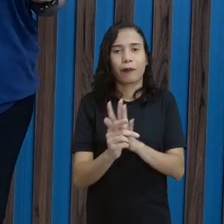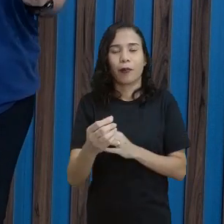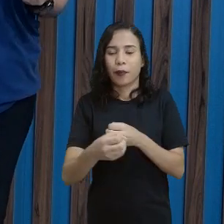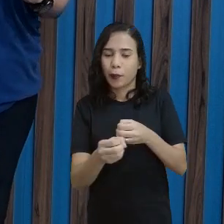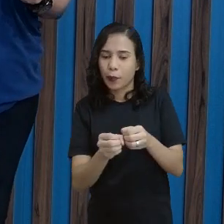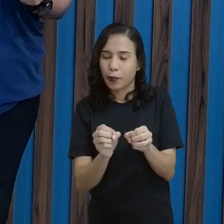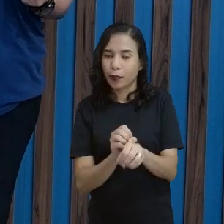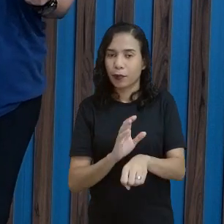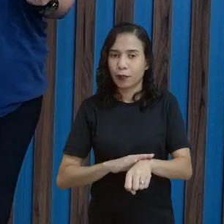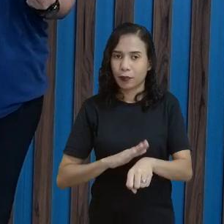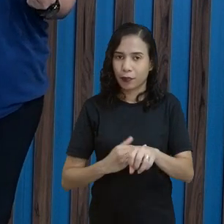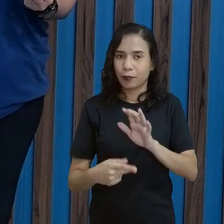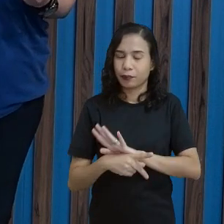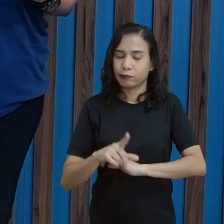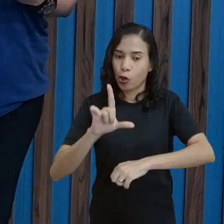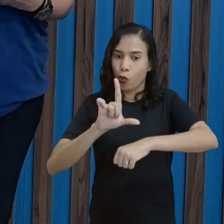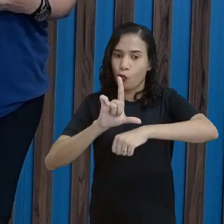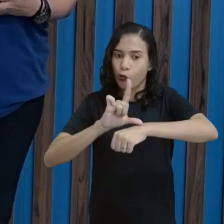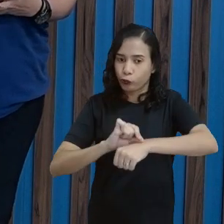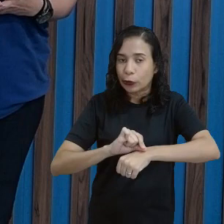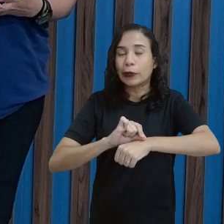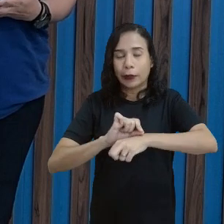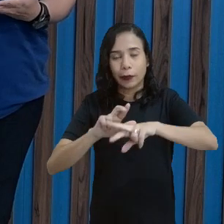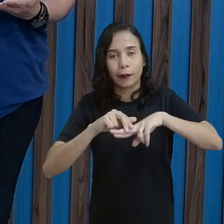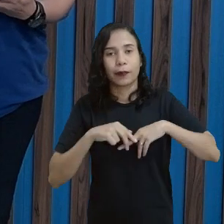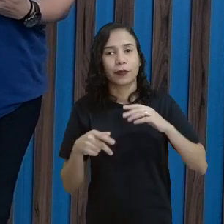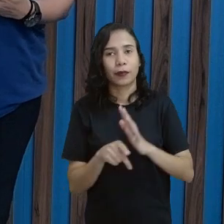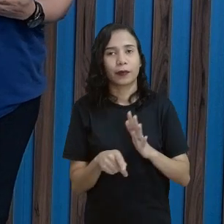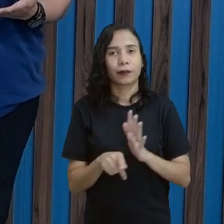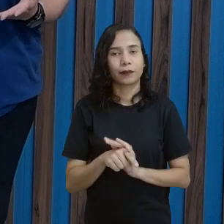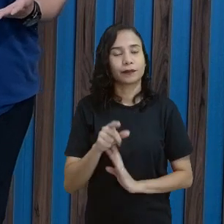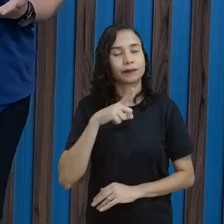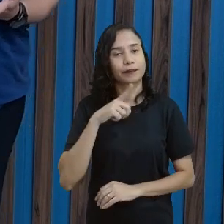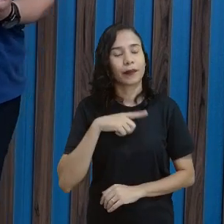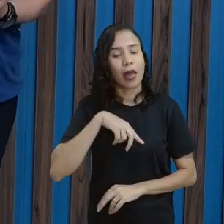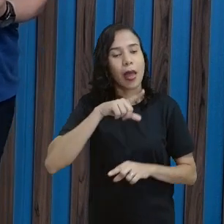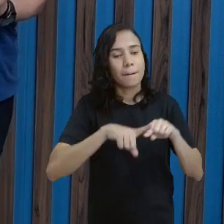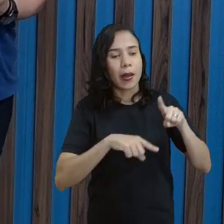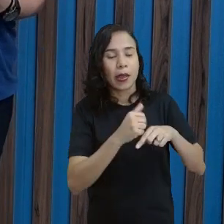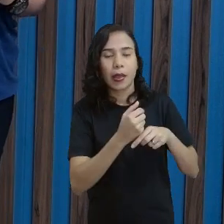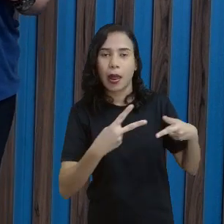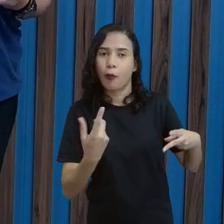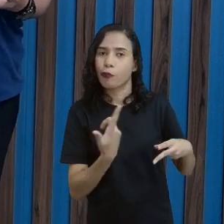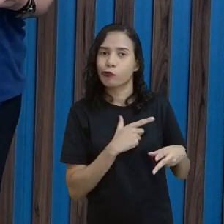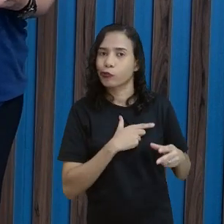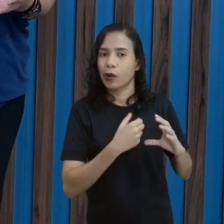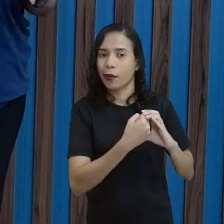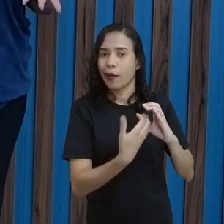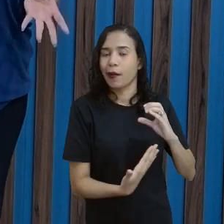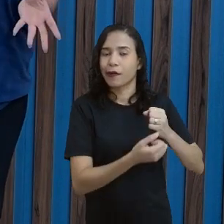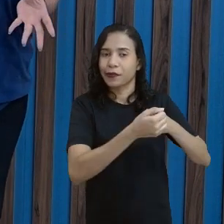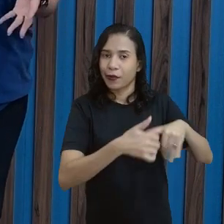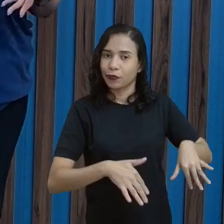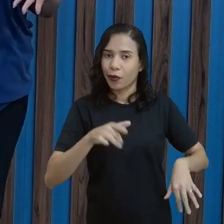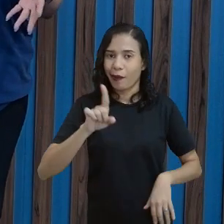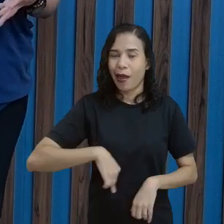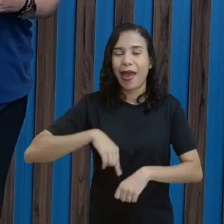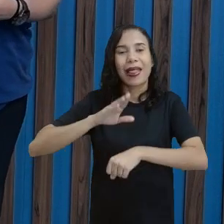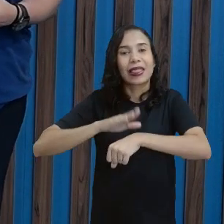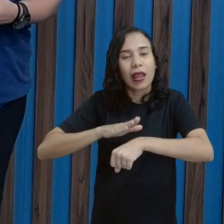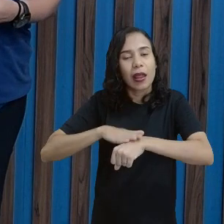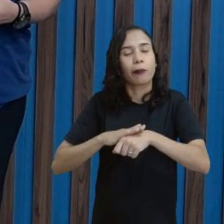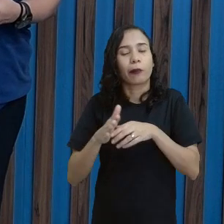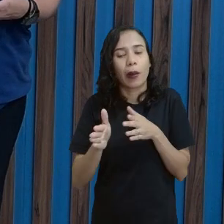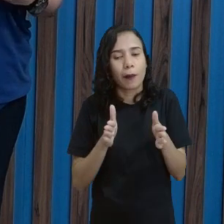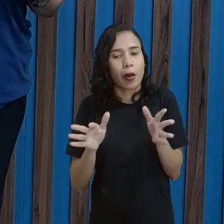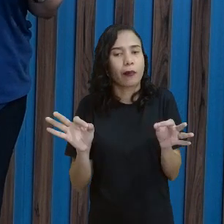partículas temporárias, tá certo? Então, magnetismo artificial de materiais que não possuem né, essa característica é isso, essa